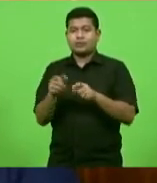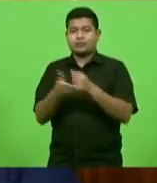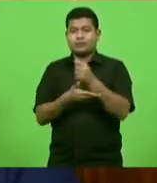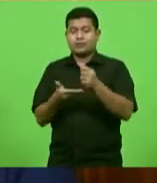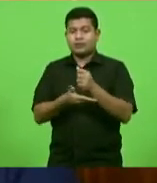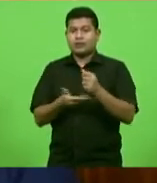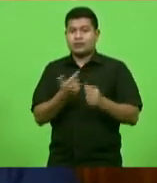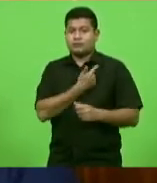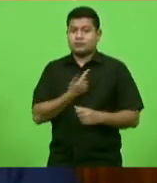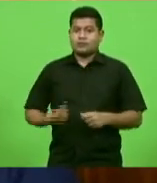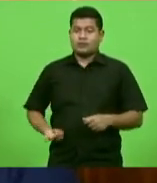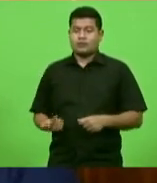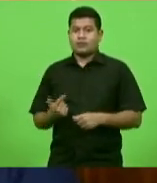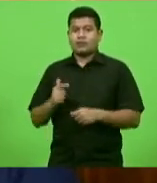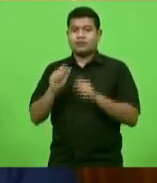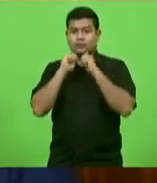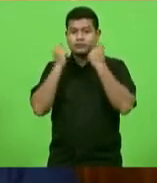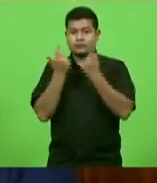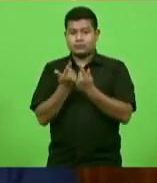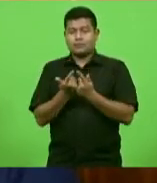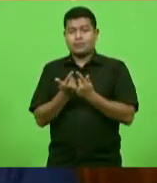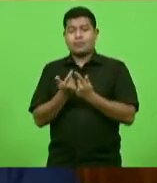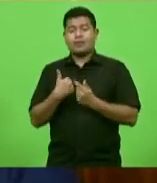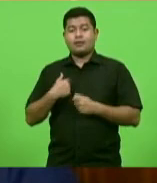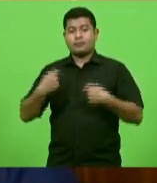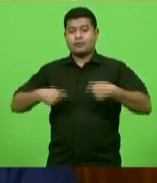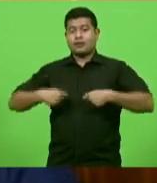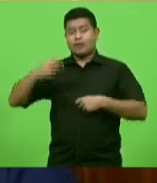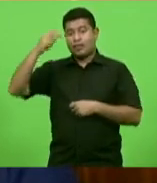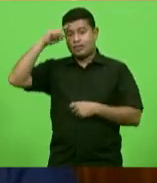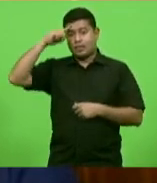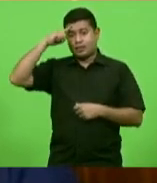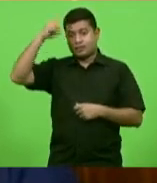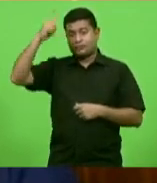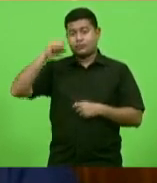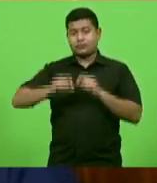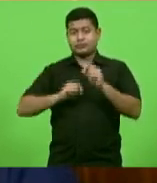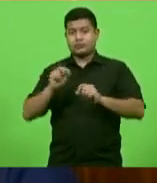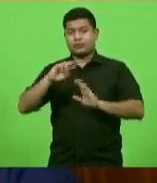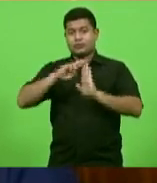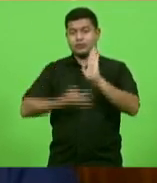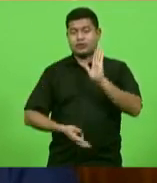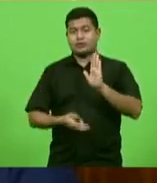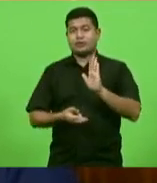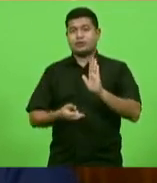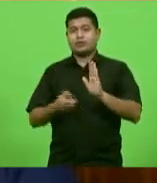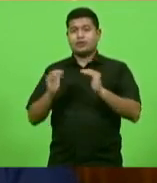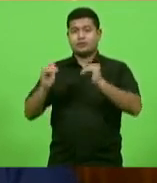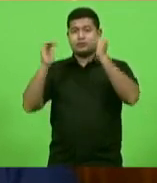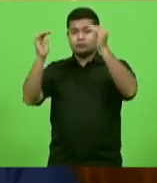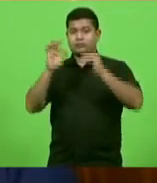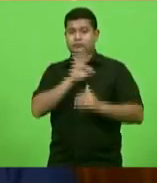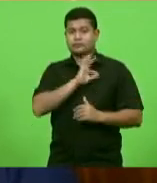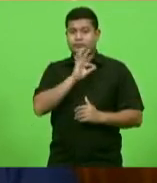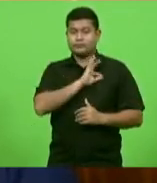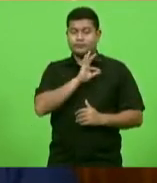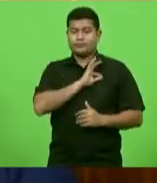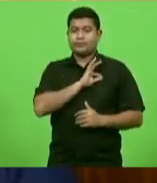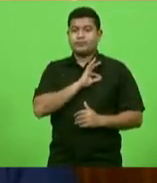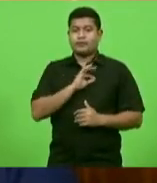Assembleia Legislativa, faz-se necessário frisar que esse relatório da autoridade policial, em face de